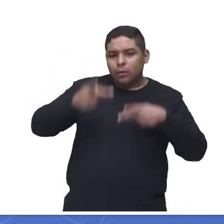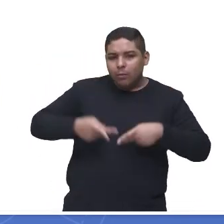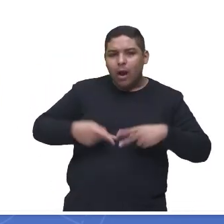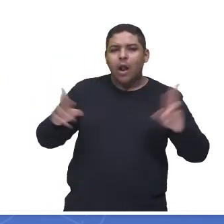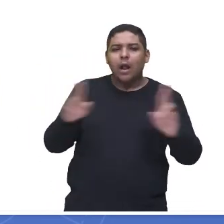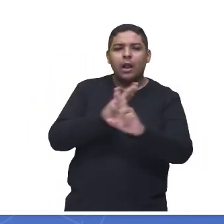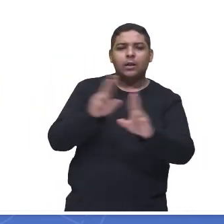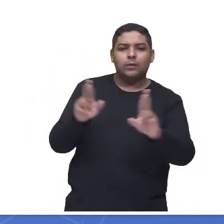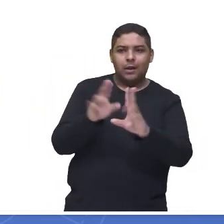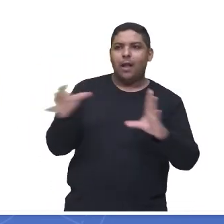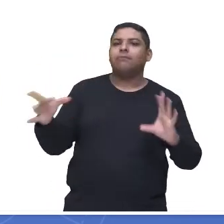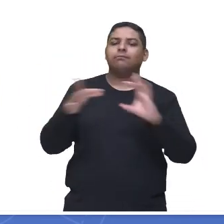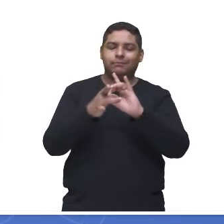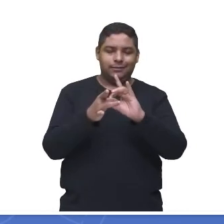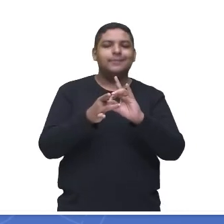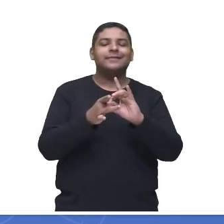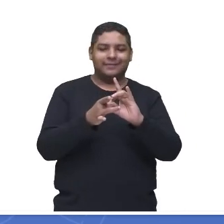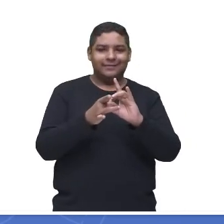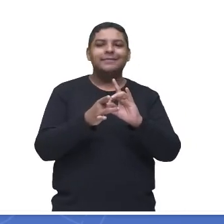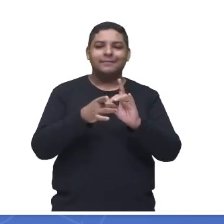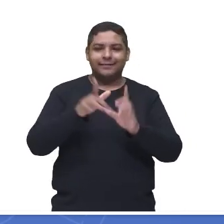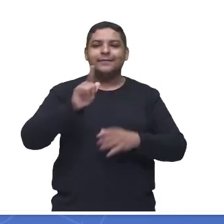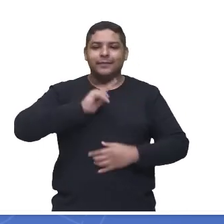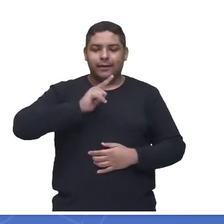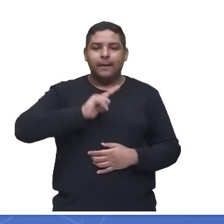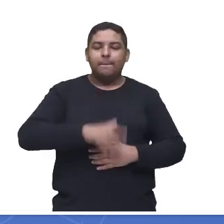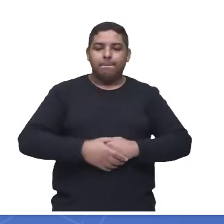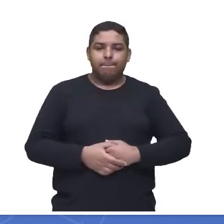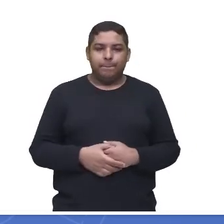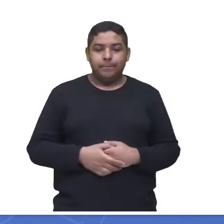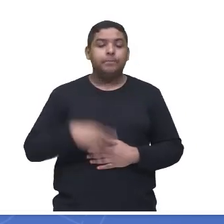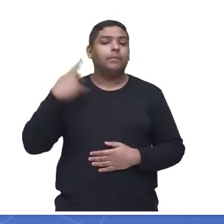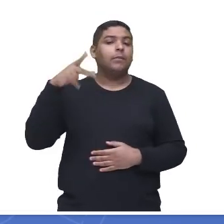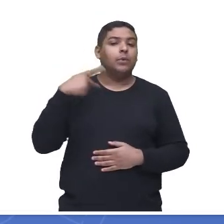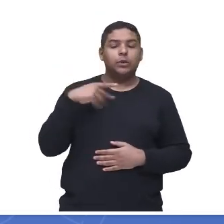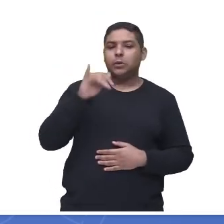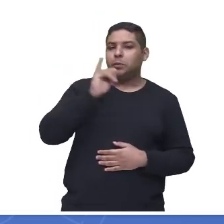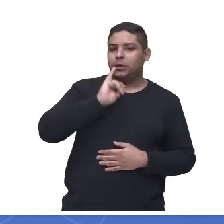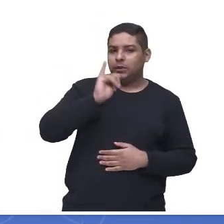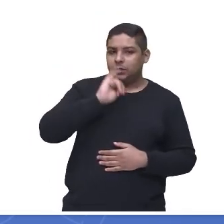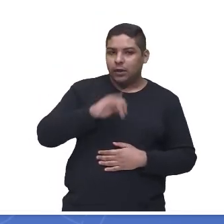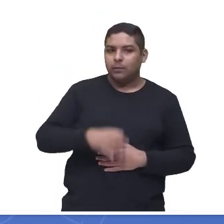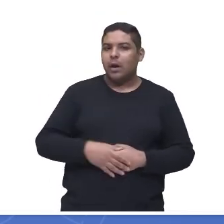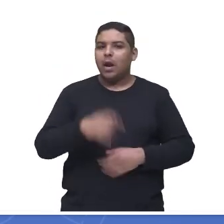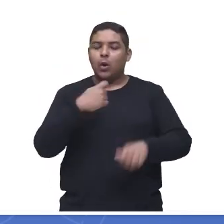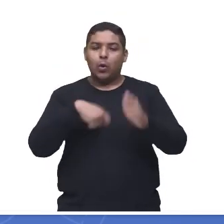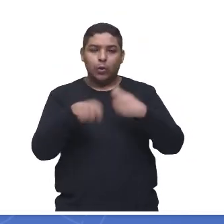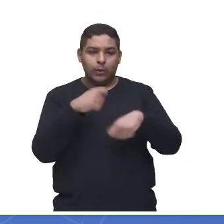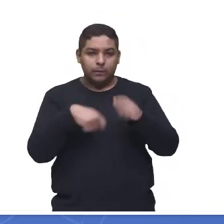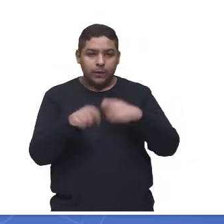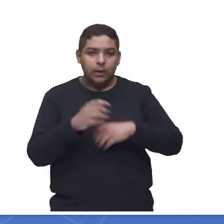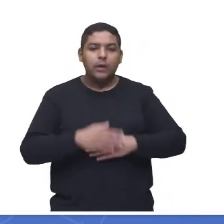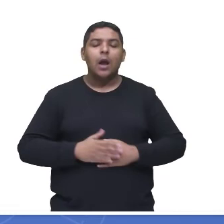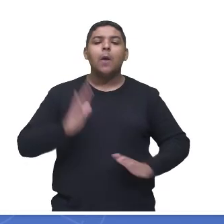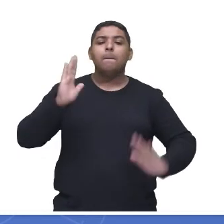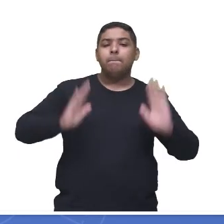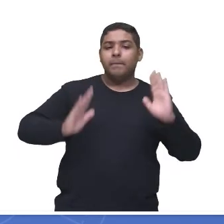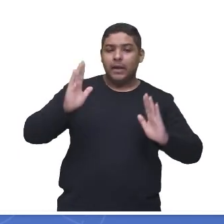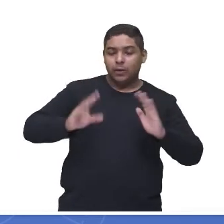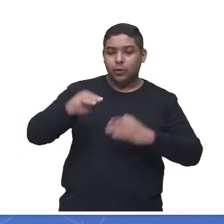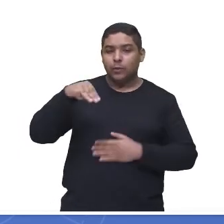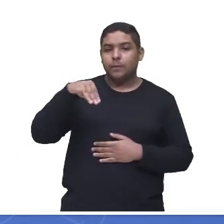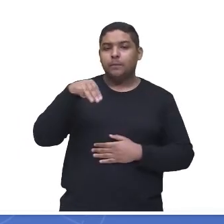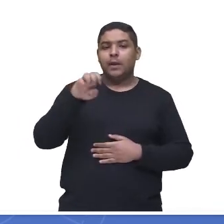né? Então, é claro que a política, a economia do período